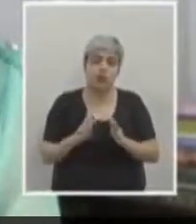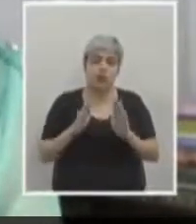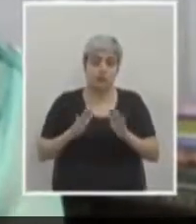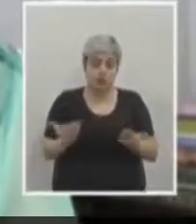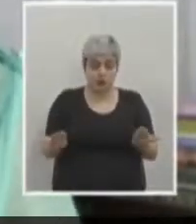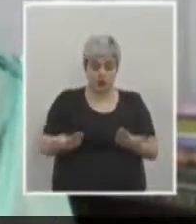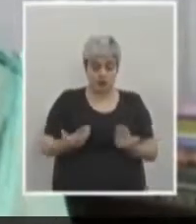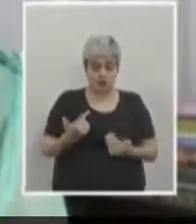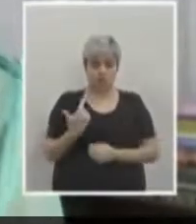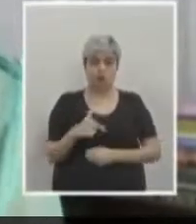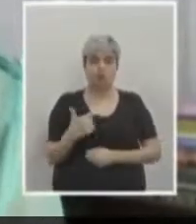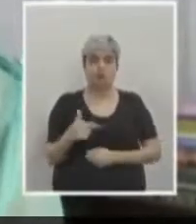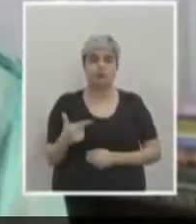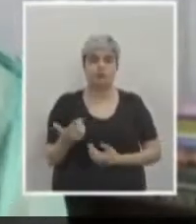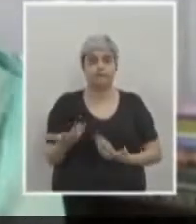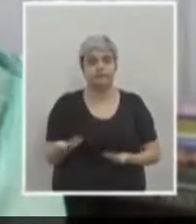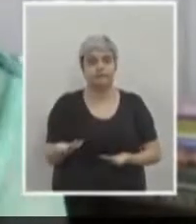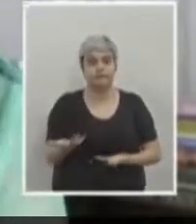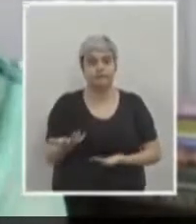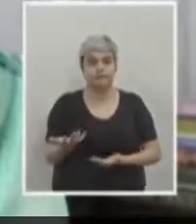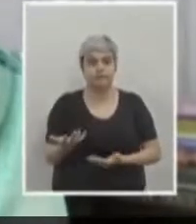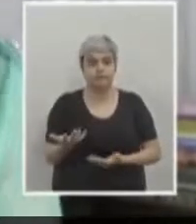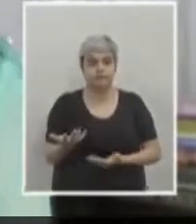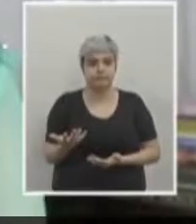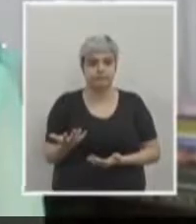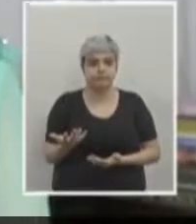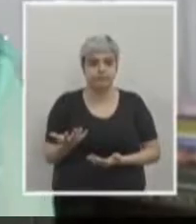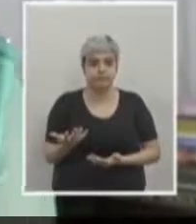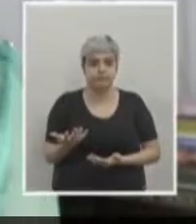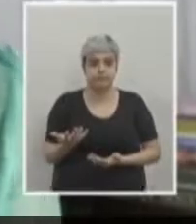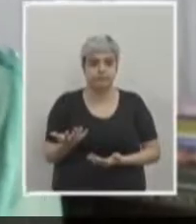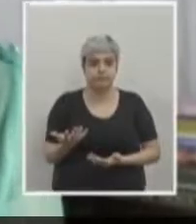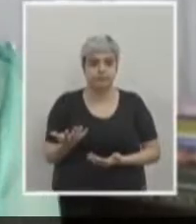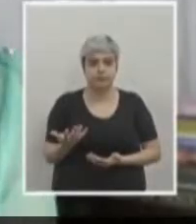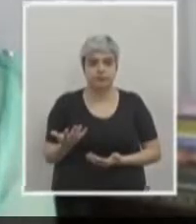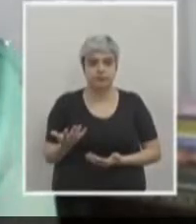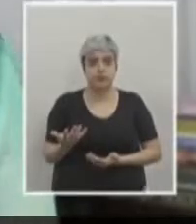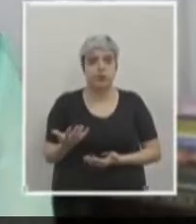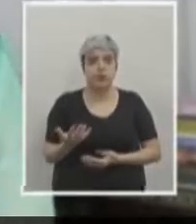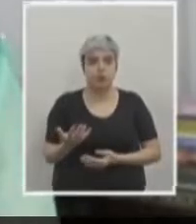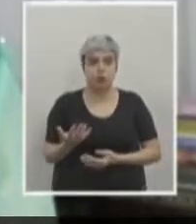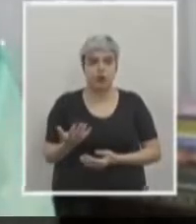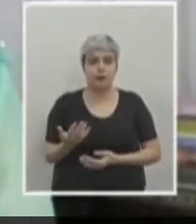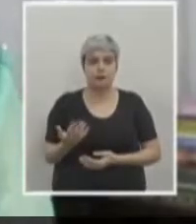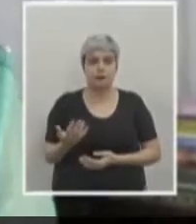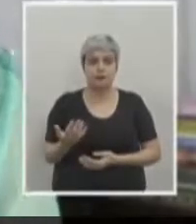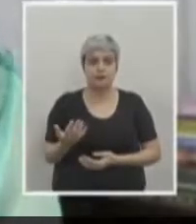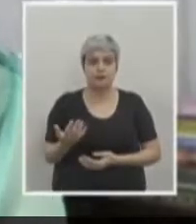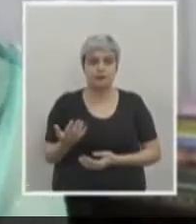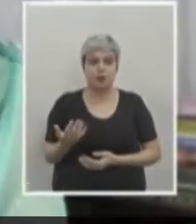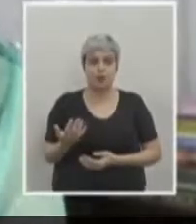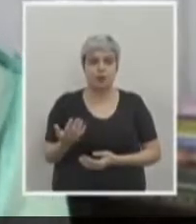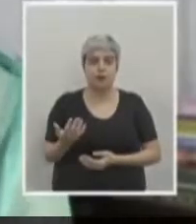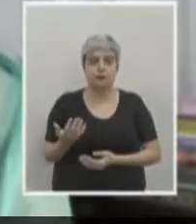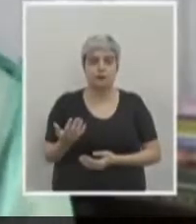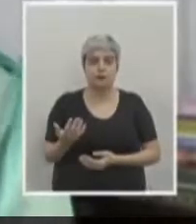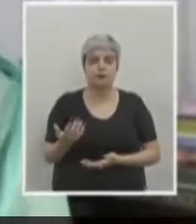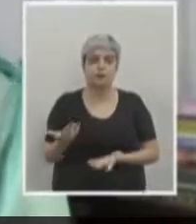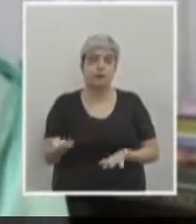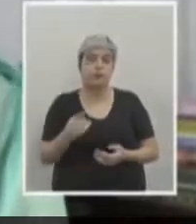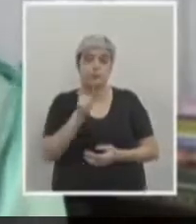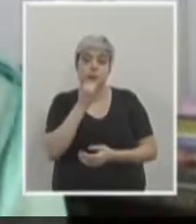Gerais no decorrer dos anos. Tudo bem, a senhora citou que foi em 2018 que os regentes de aulas começaram, mas os outros já estavam antes. Sobre o edital 05, só